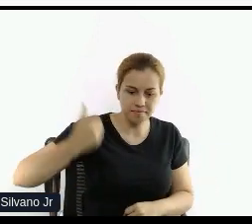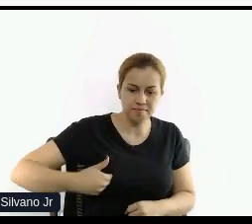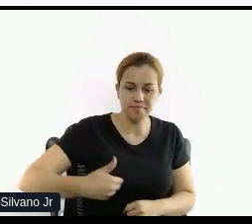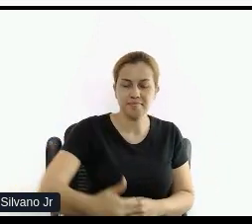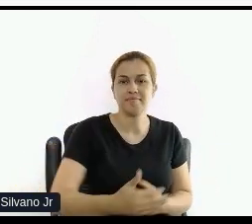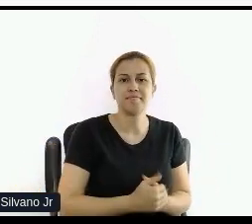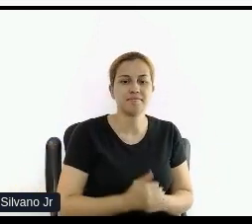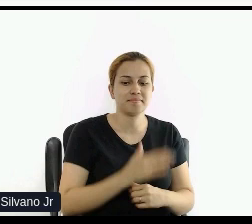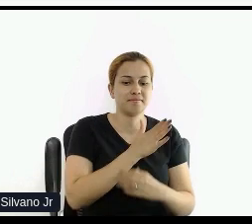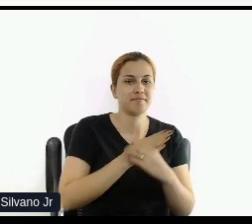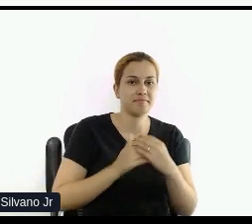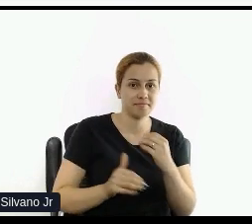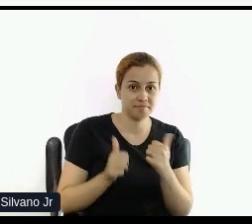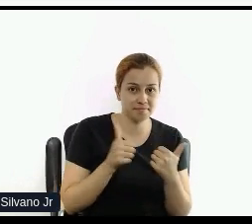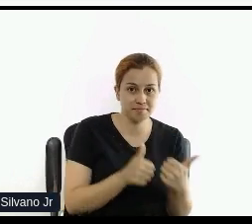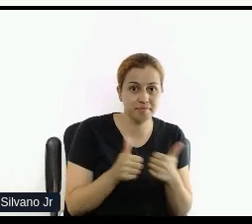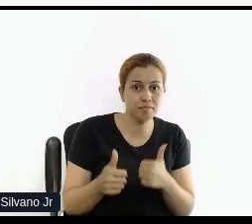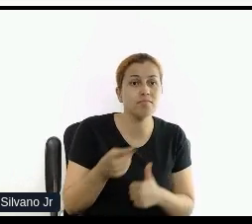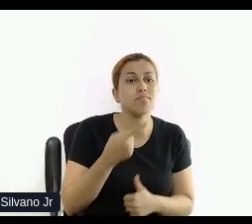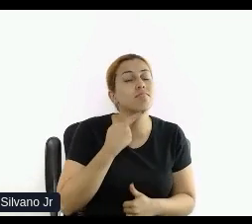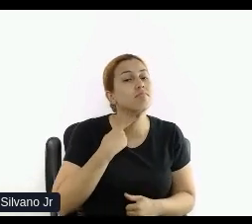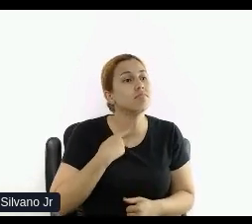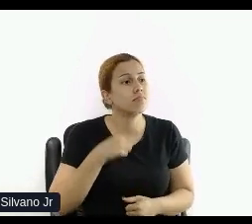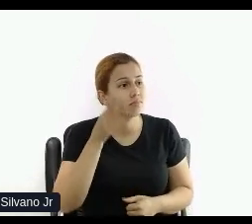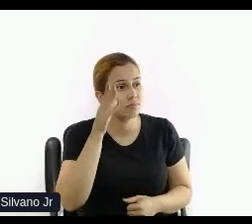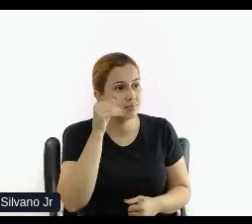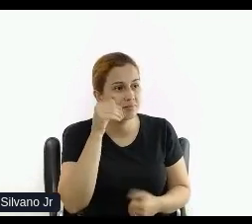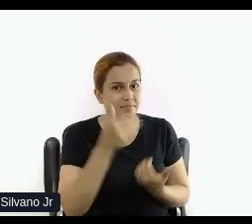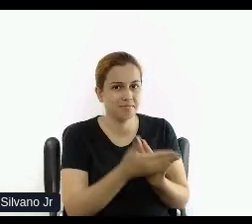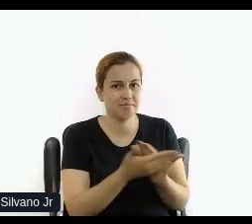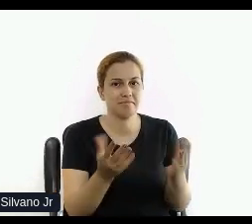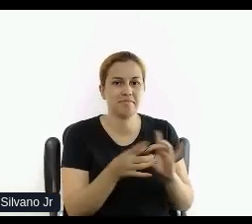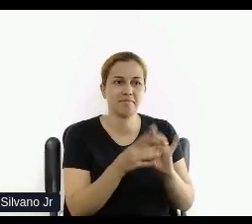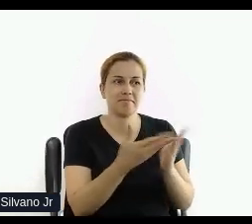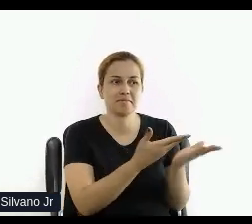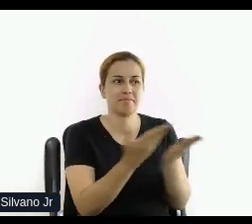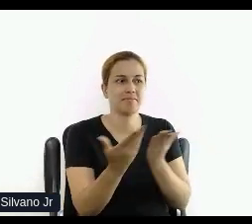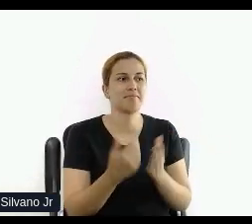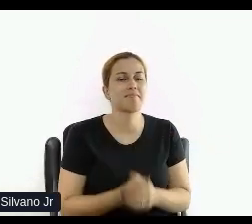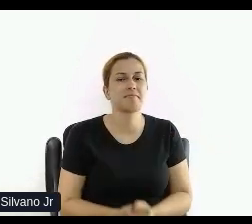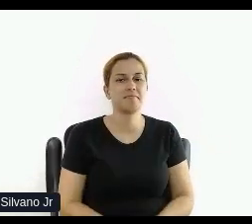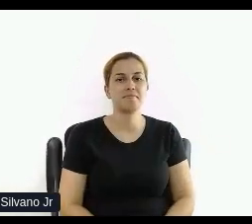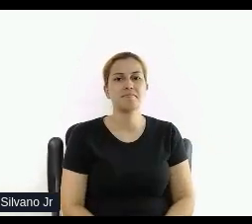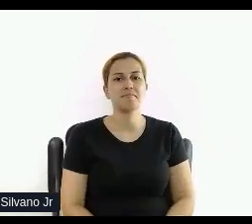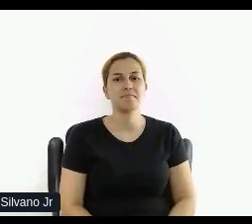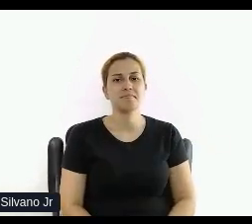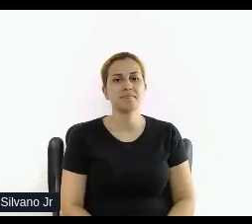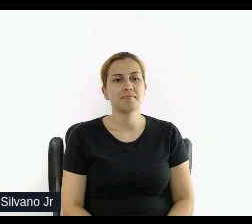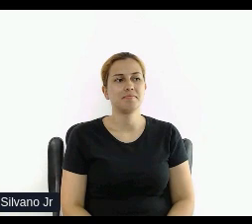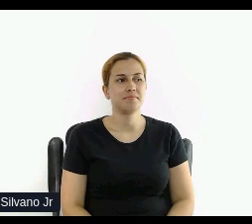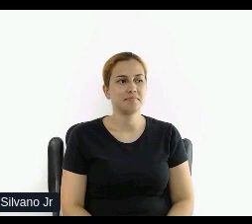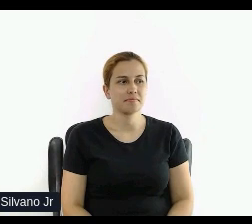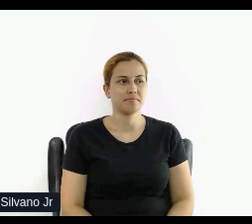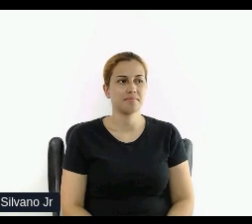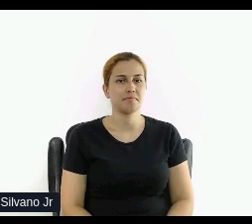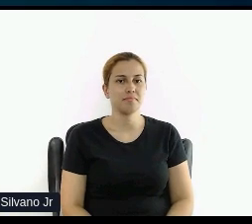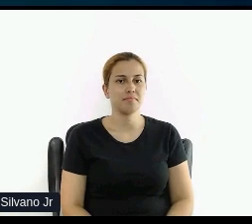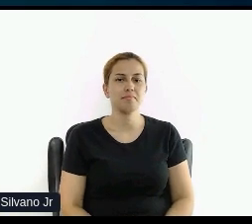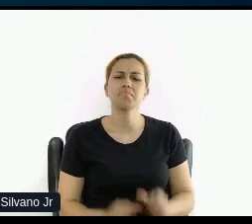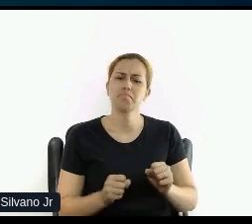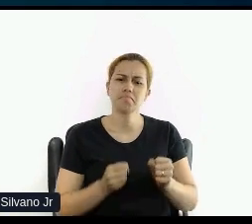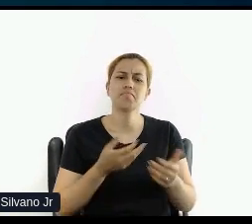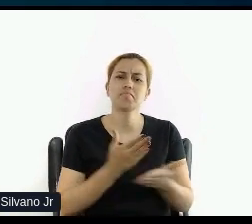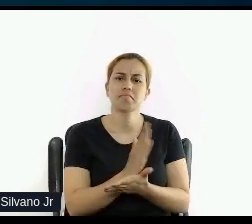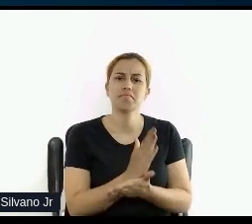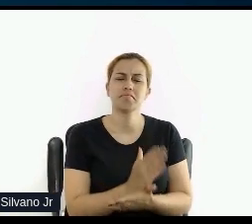vocês tiverem interesse, podem se inscrever por ele, mandei aí no